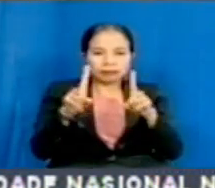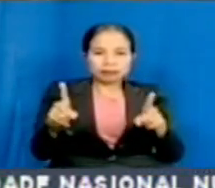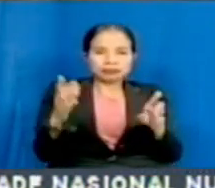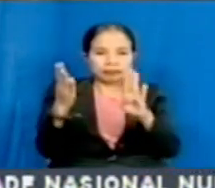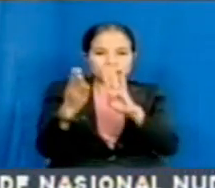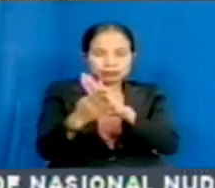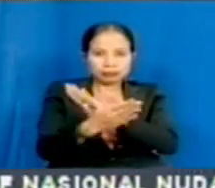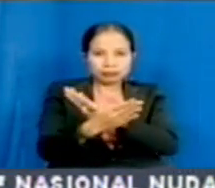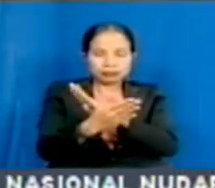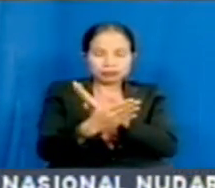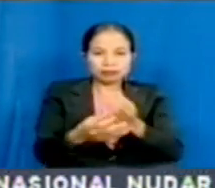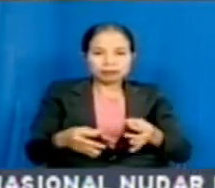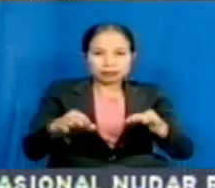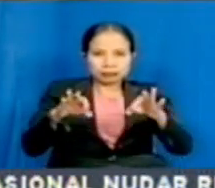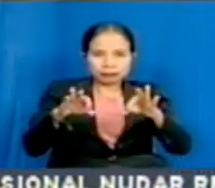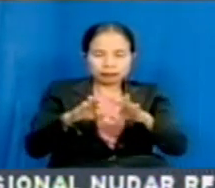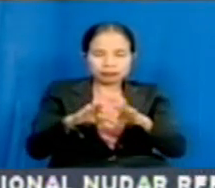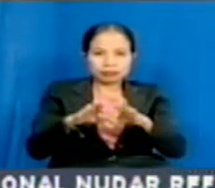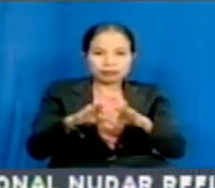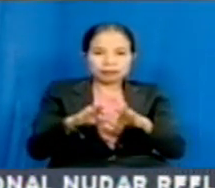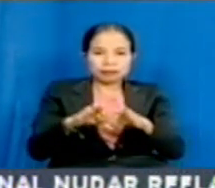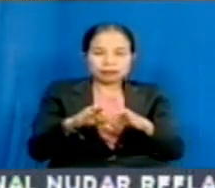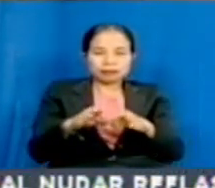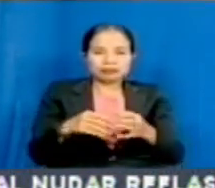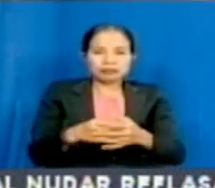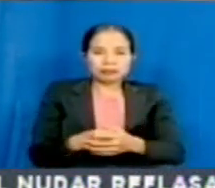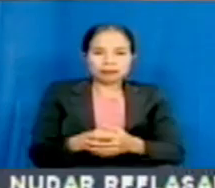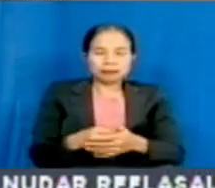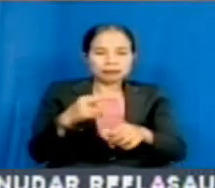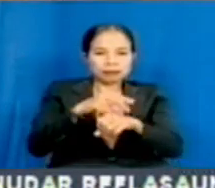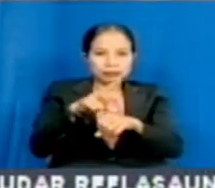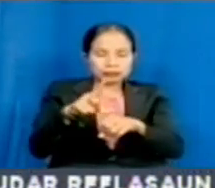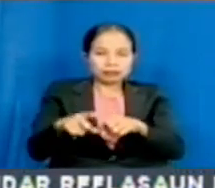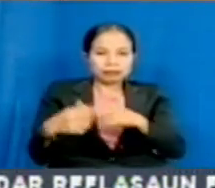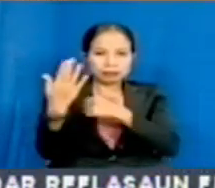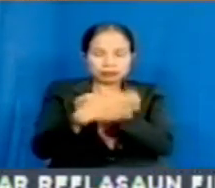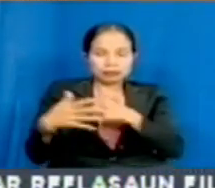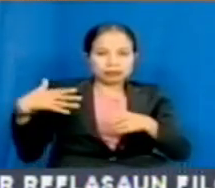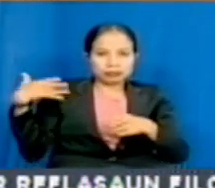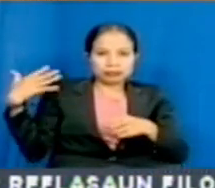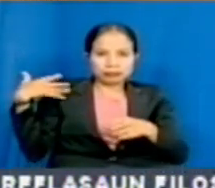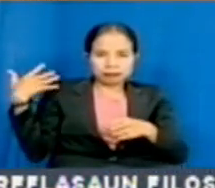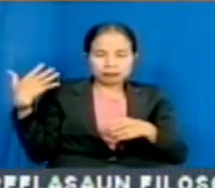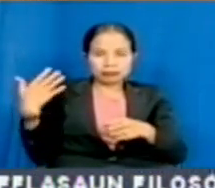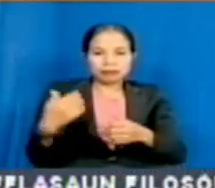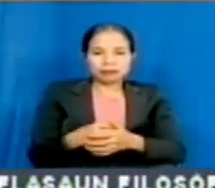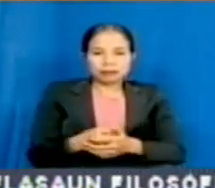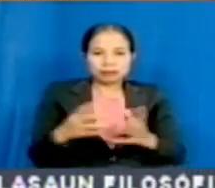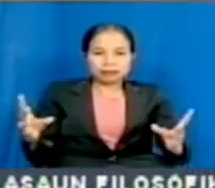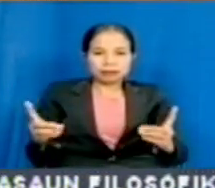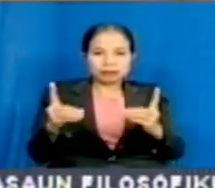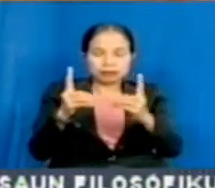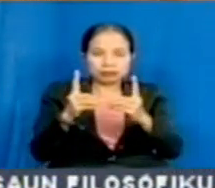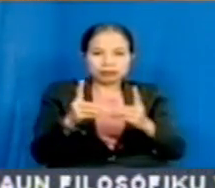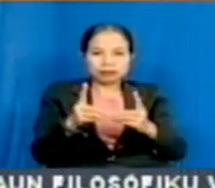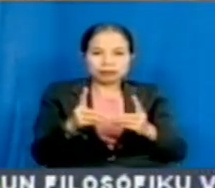uma convicção principal, nem consegue suno nacionalismo, no patriotismo, juventude e resistência, rodeações